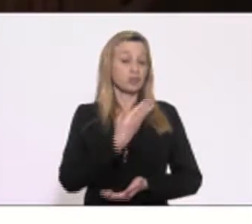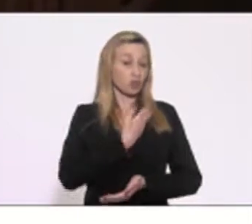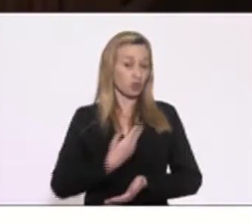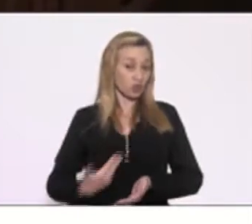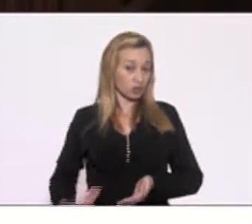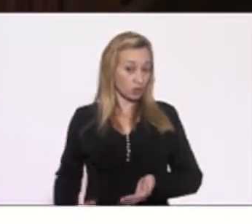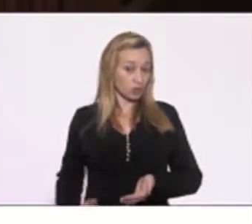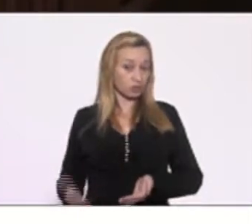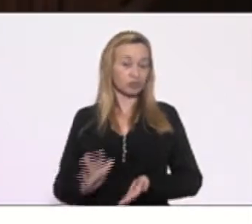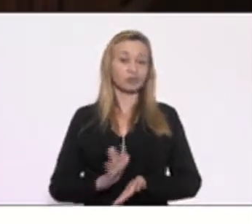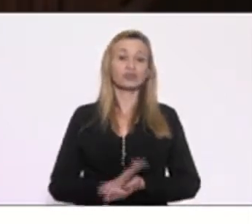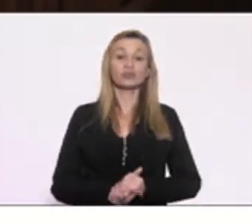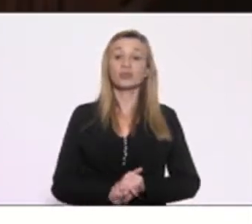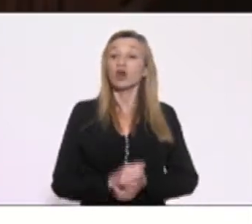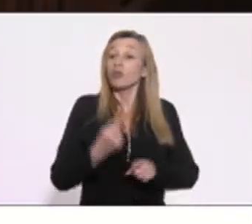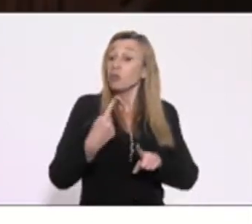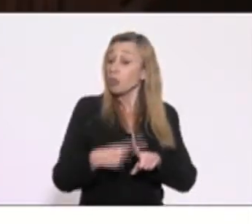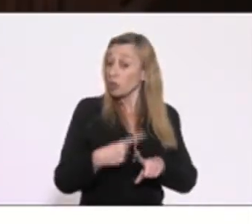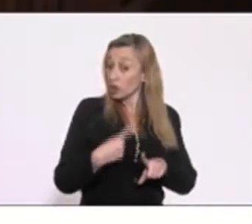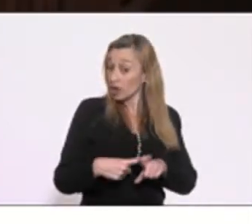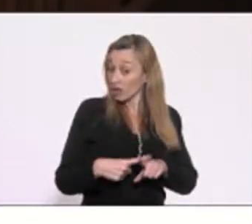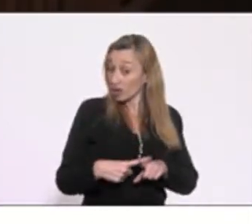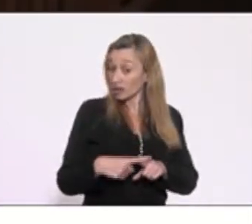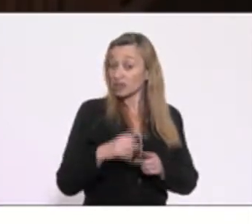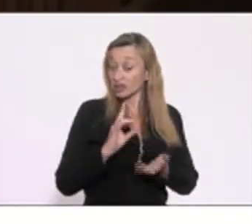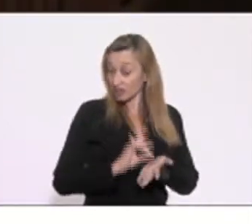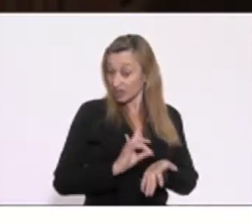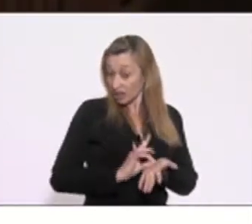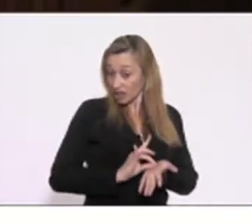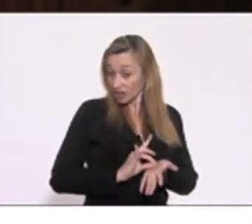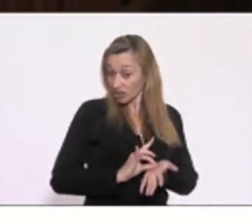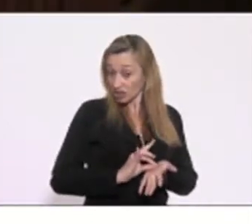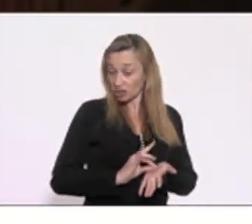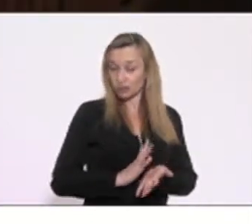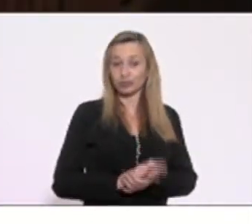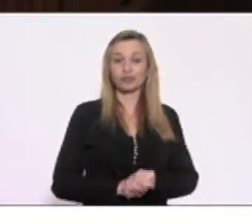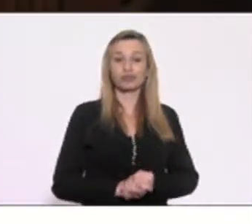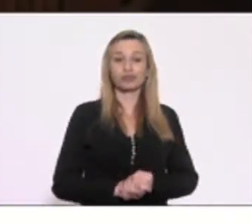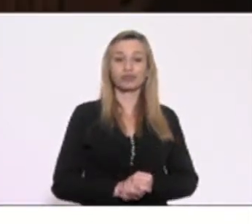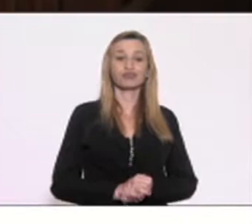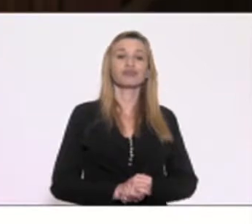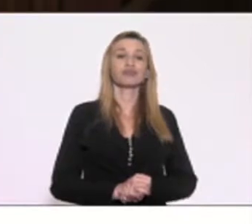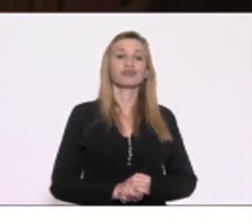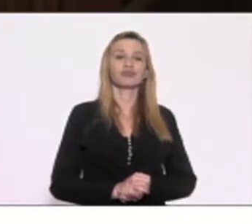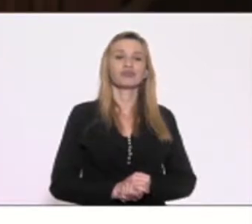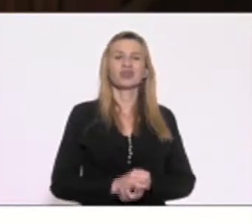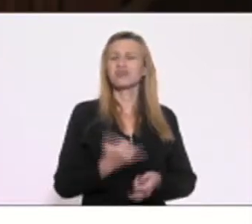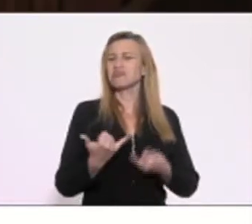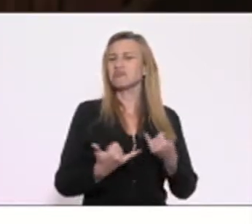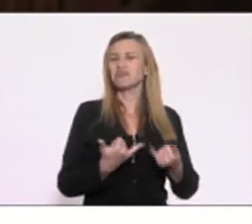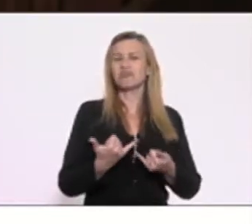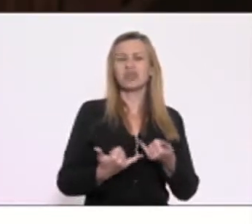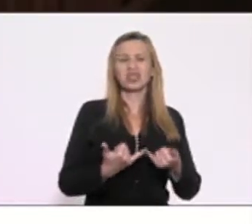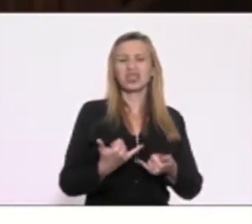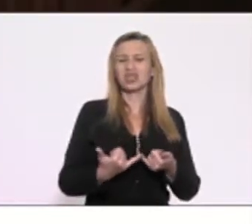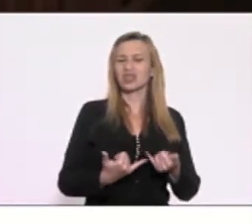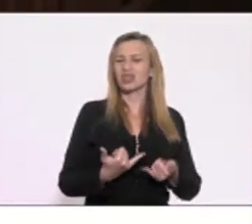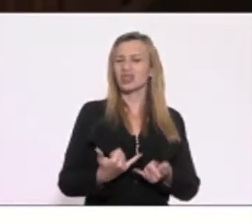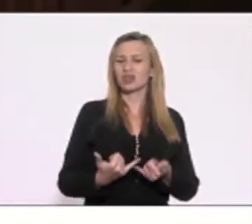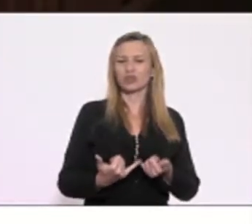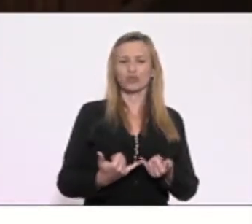governador. Porque, no fundo, jogam na mesma linha